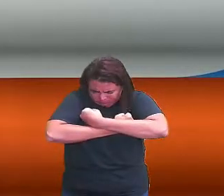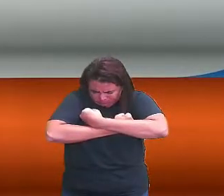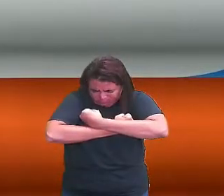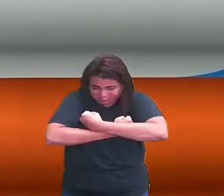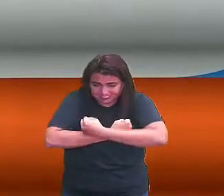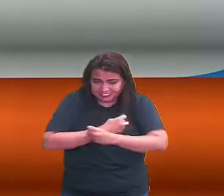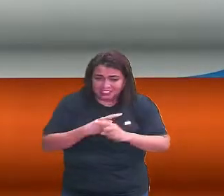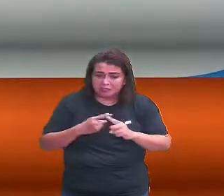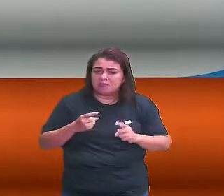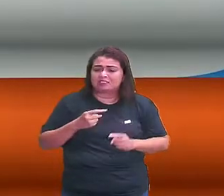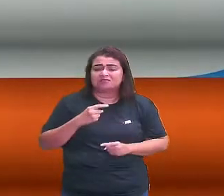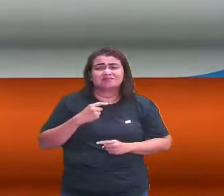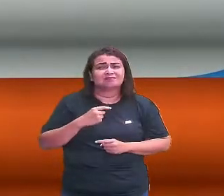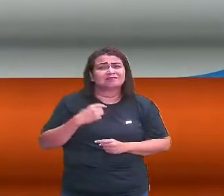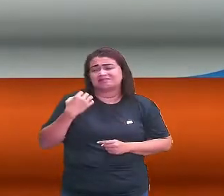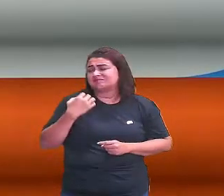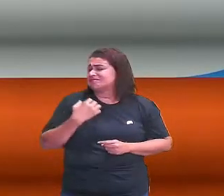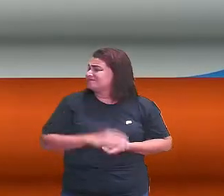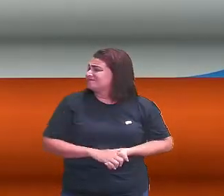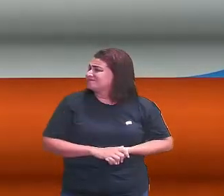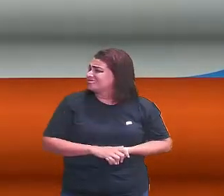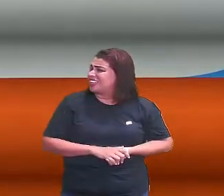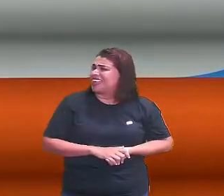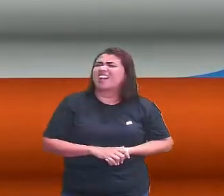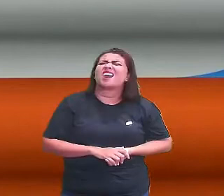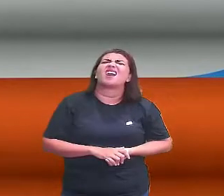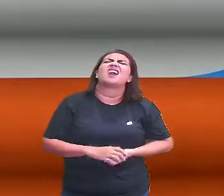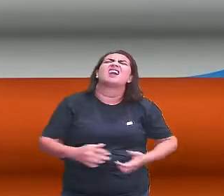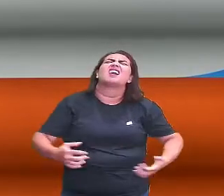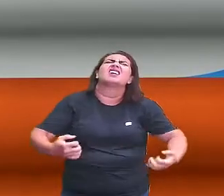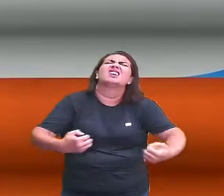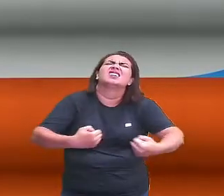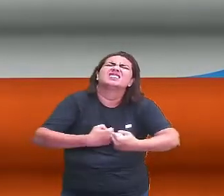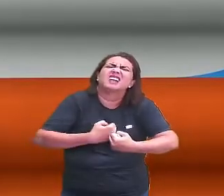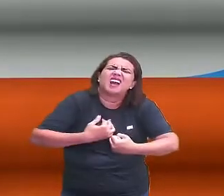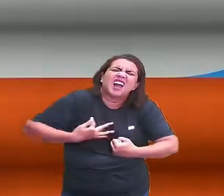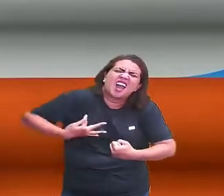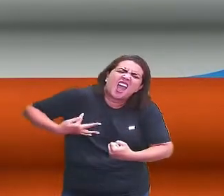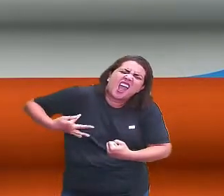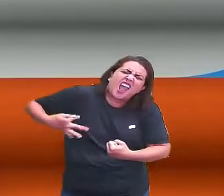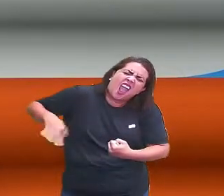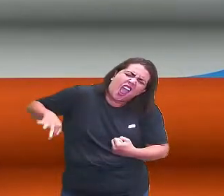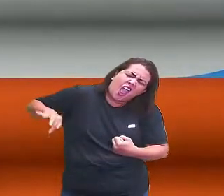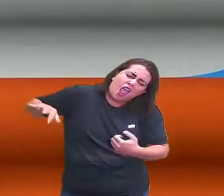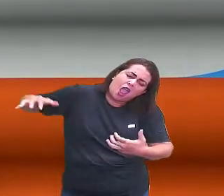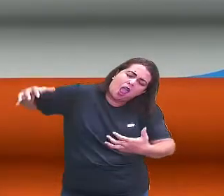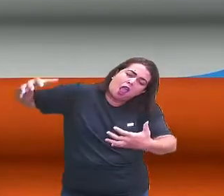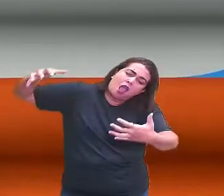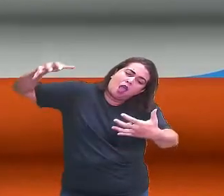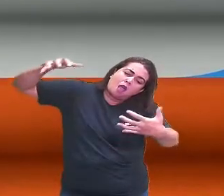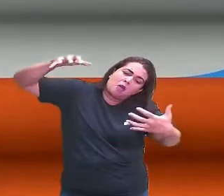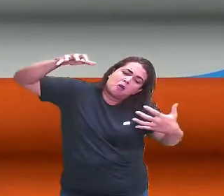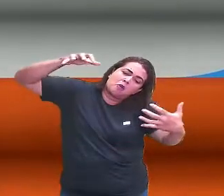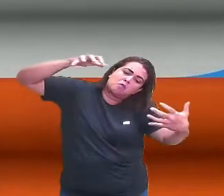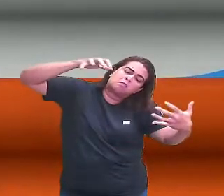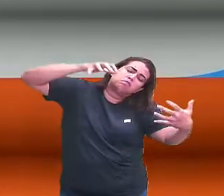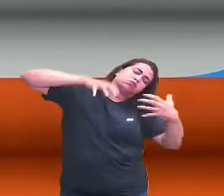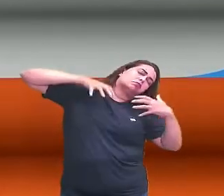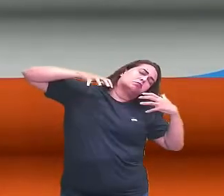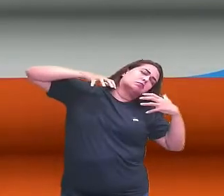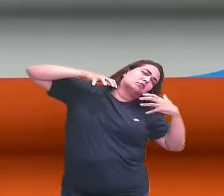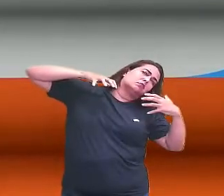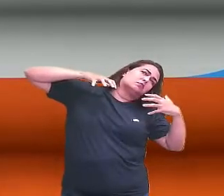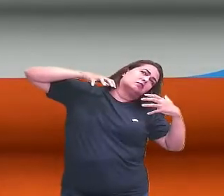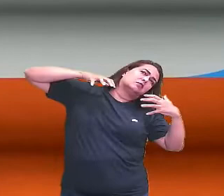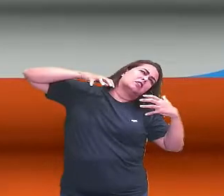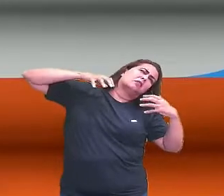Mas não deu muito certo. Ai, gemeu Douglas e caiu com a pedra grande em cima dele.